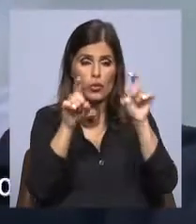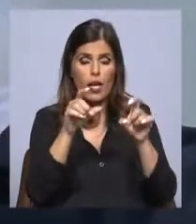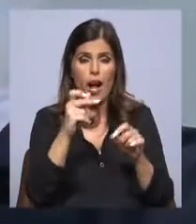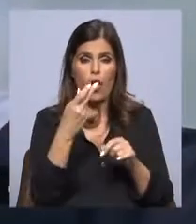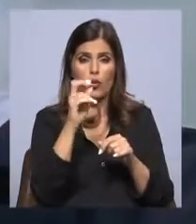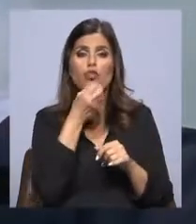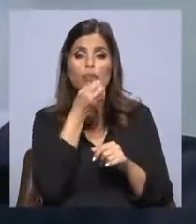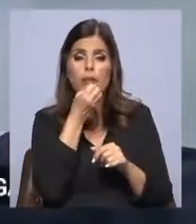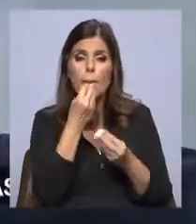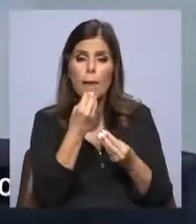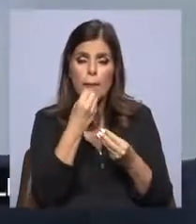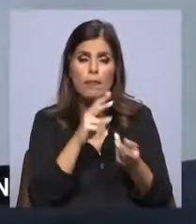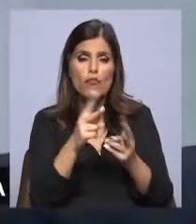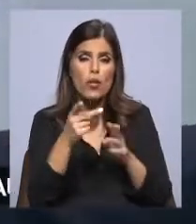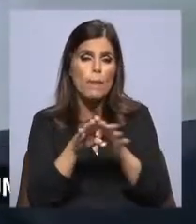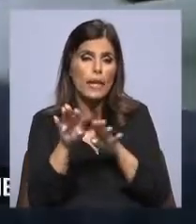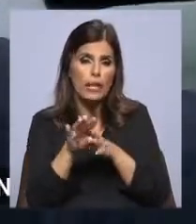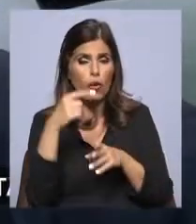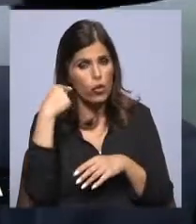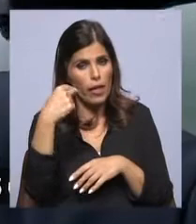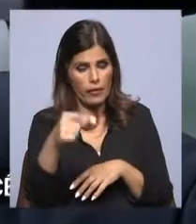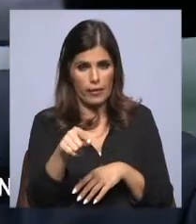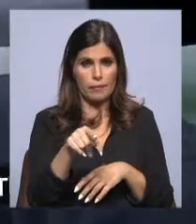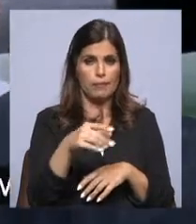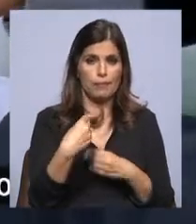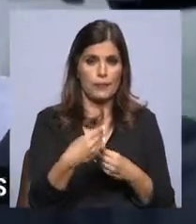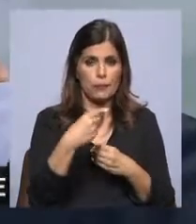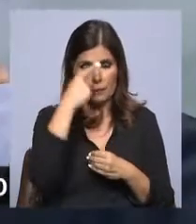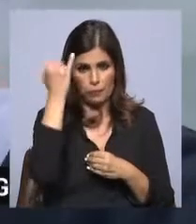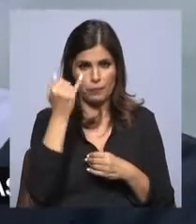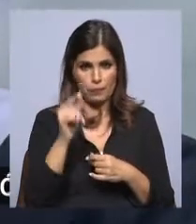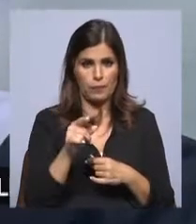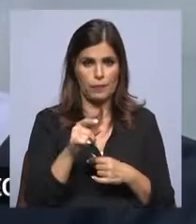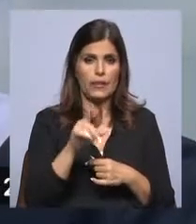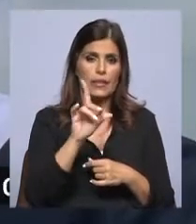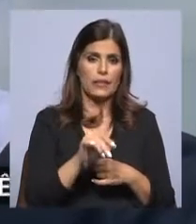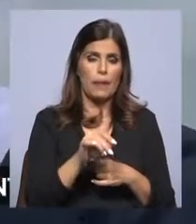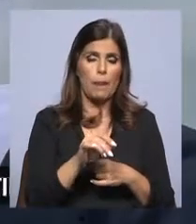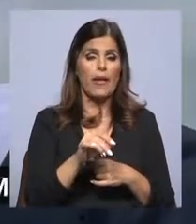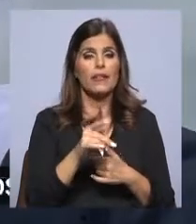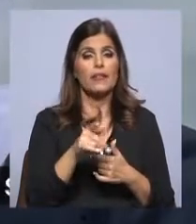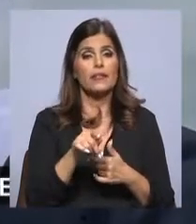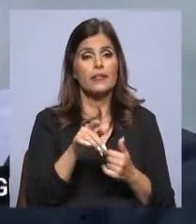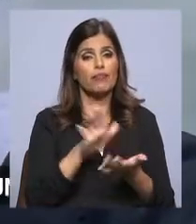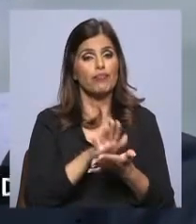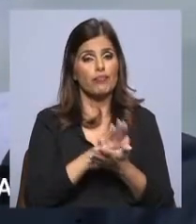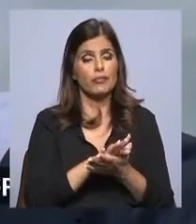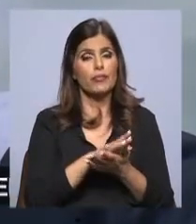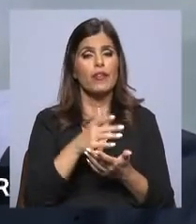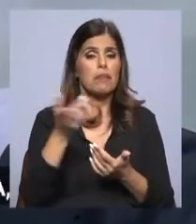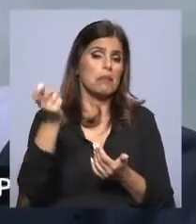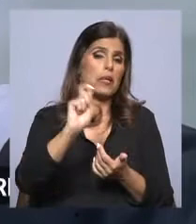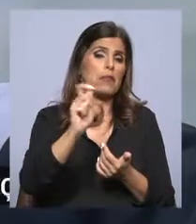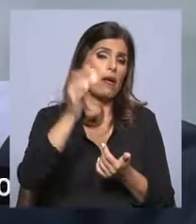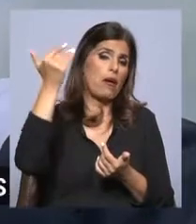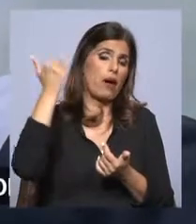com aplicações práticas no nosso dia-a-dia. Portanto, é uma belíssima sugestão. Também da Tinta da China, já foi publicado há alguns meses, mas é importante trazer